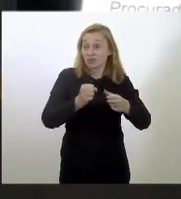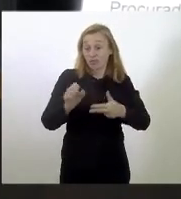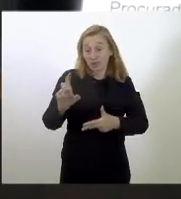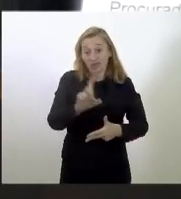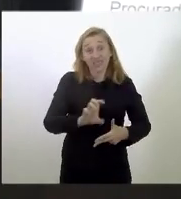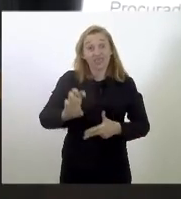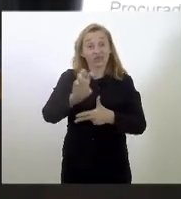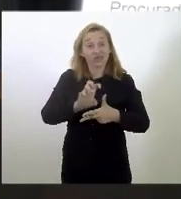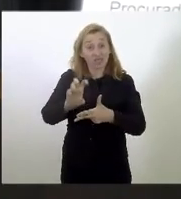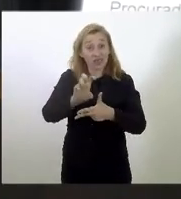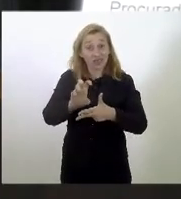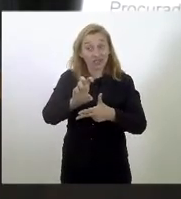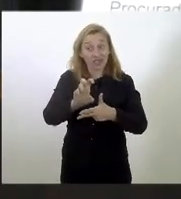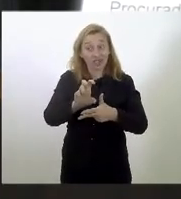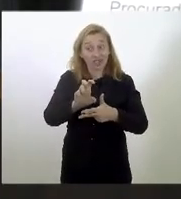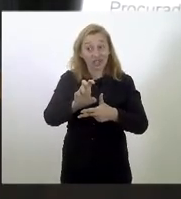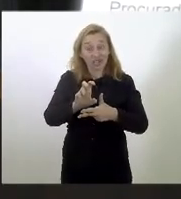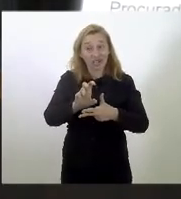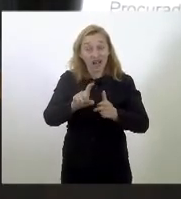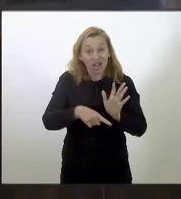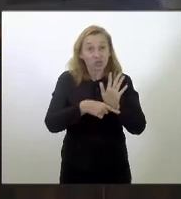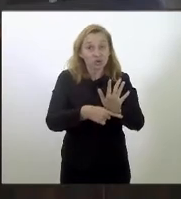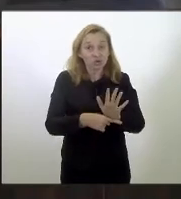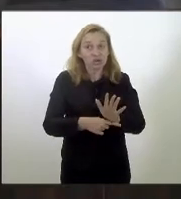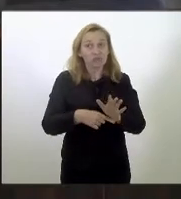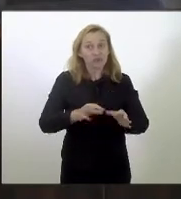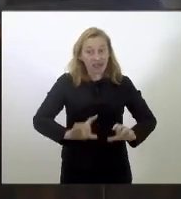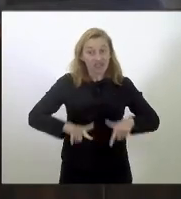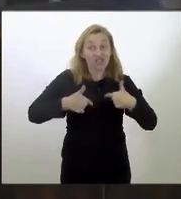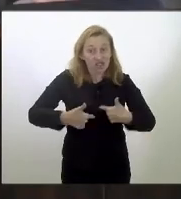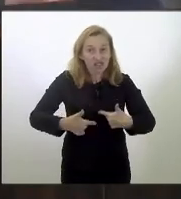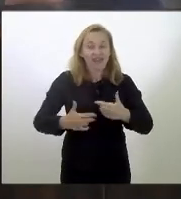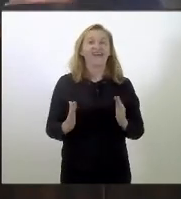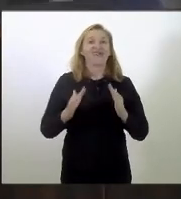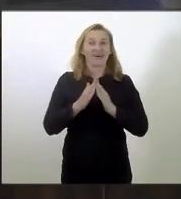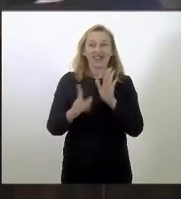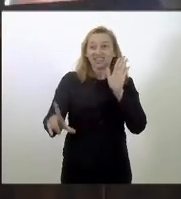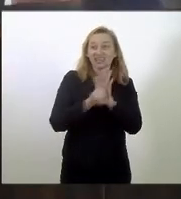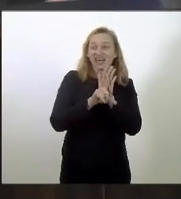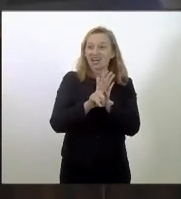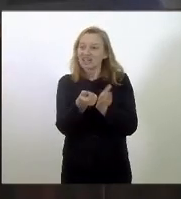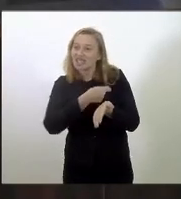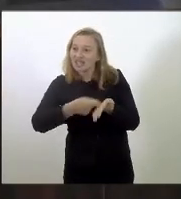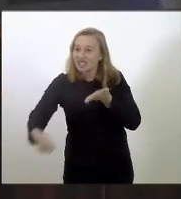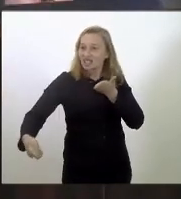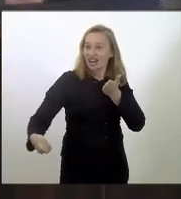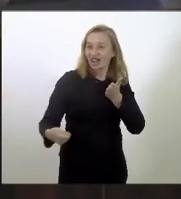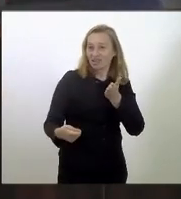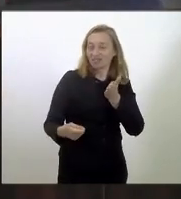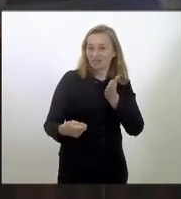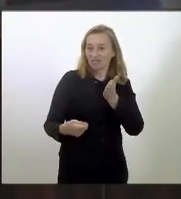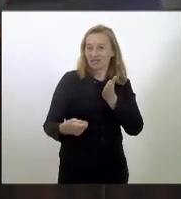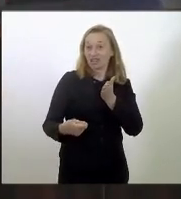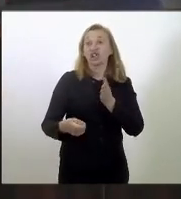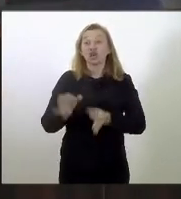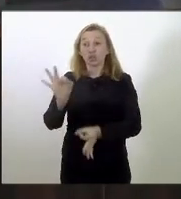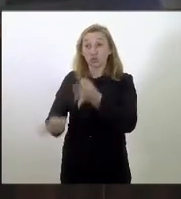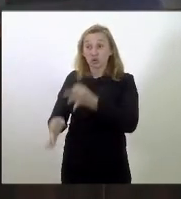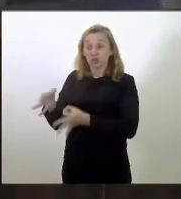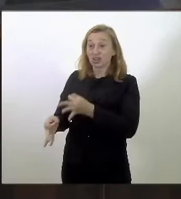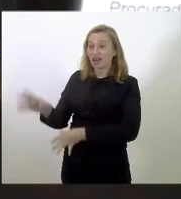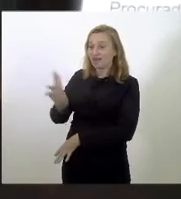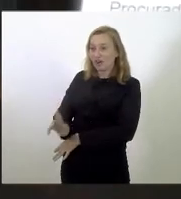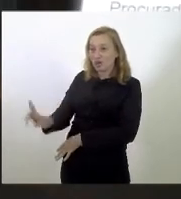ele poder agir. É a Casa das Leis que escreve as normas que o Judiciário vai